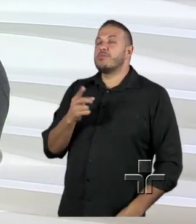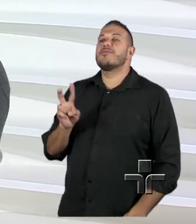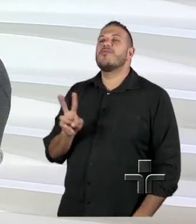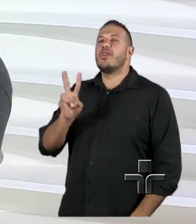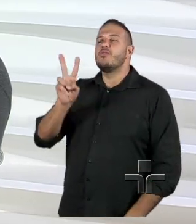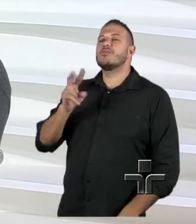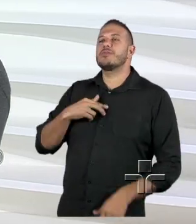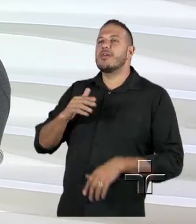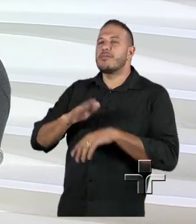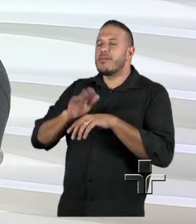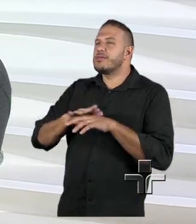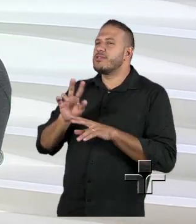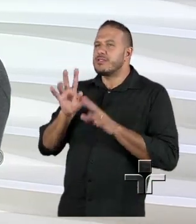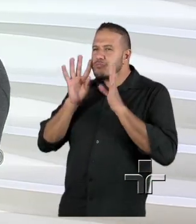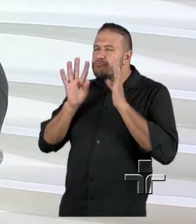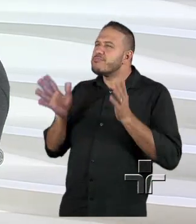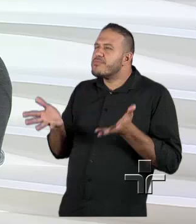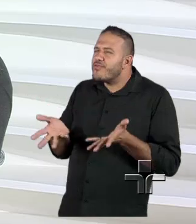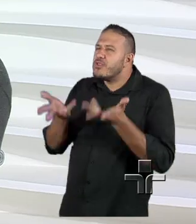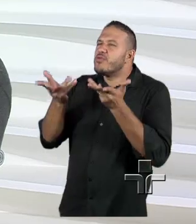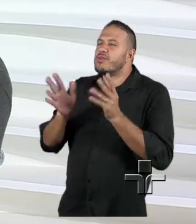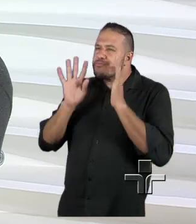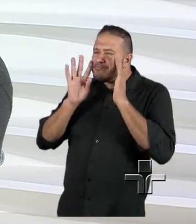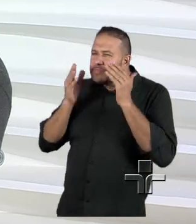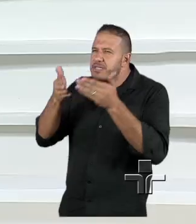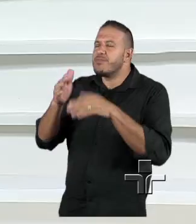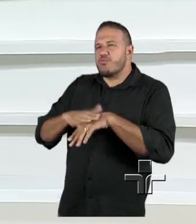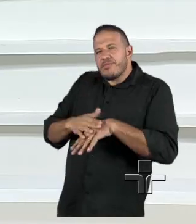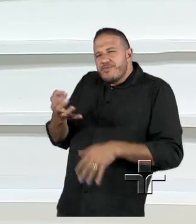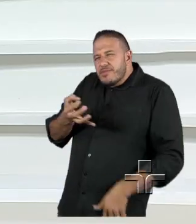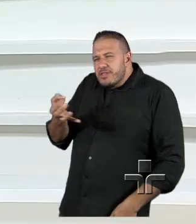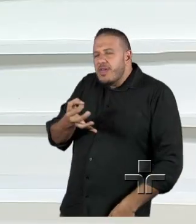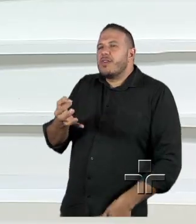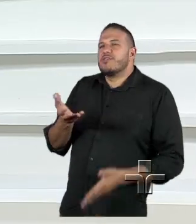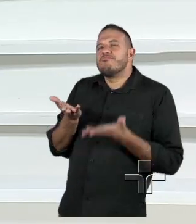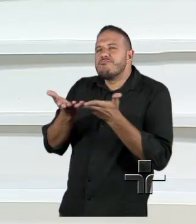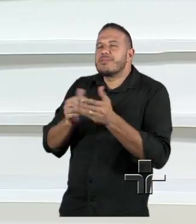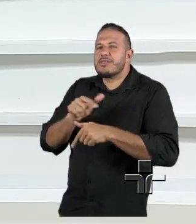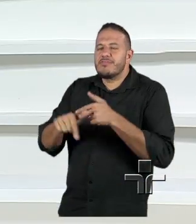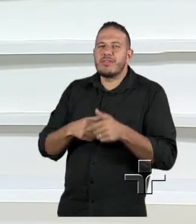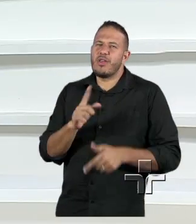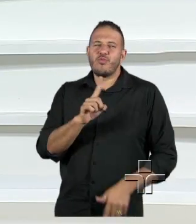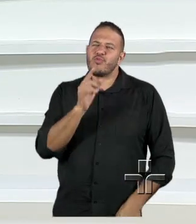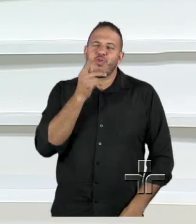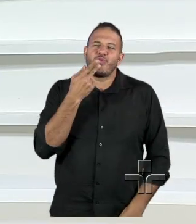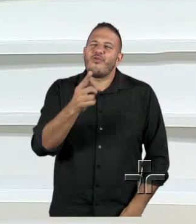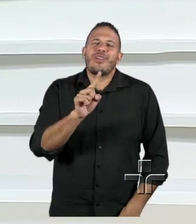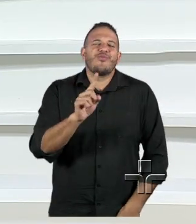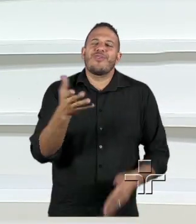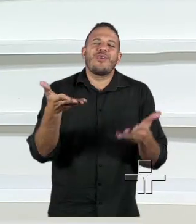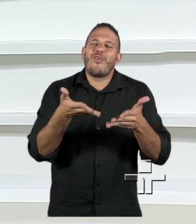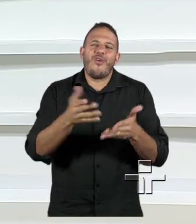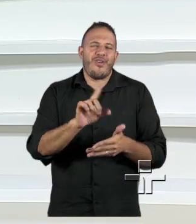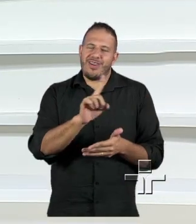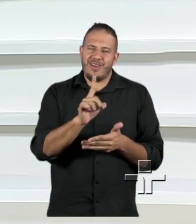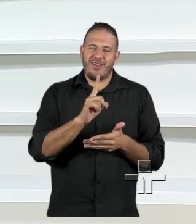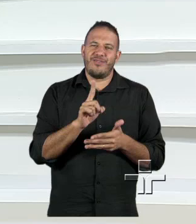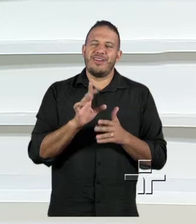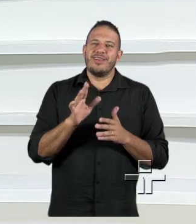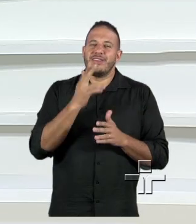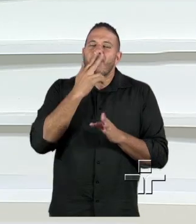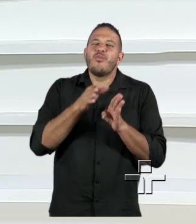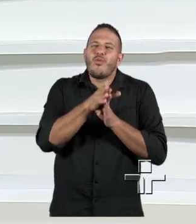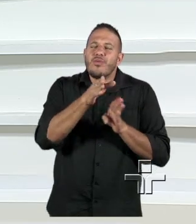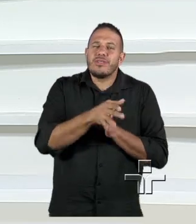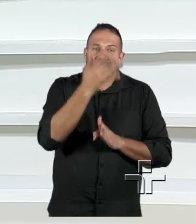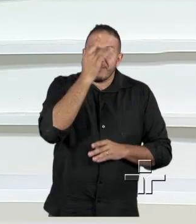mais com menos. A gente procura ser muito eficiente. Não estou dizendo agora. Não, assim, eu vou falar, como um conselho, vamos dizer, para o